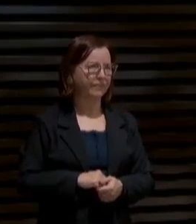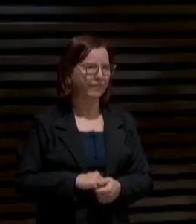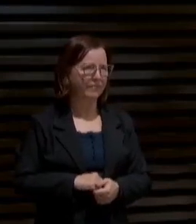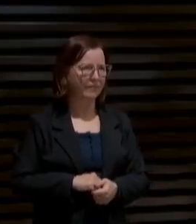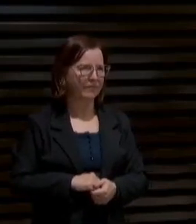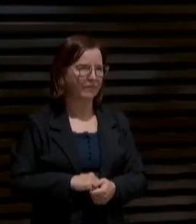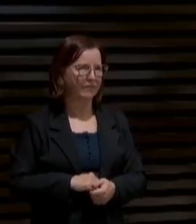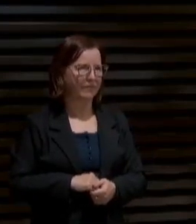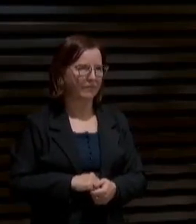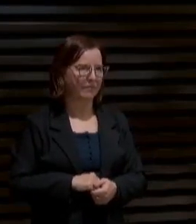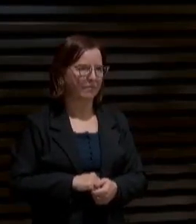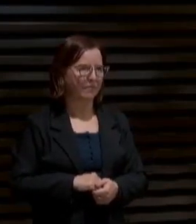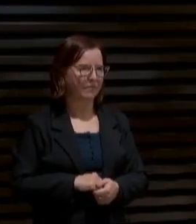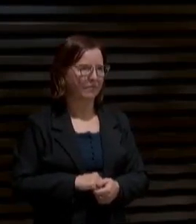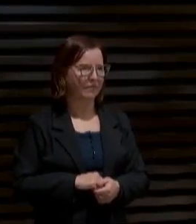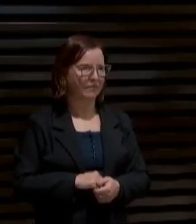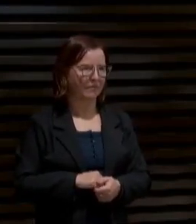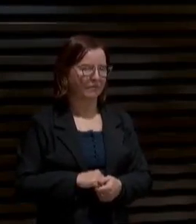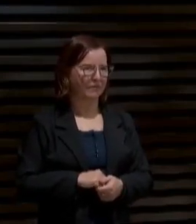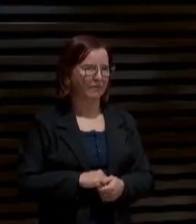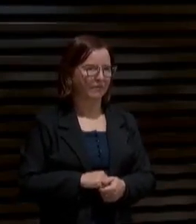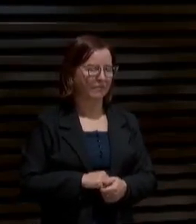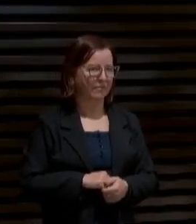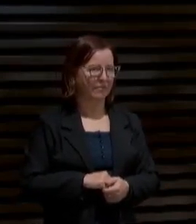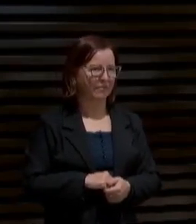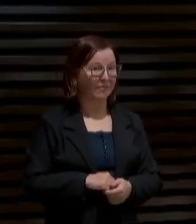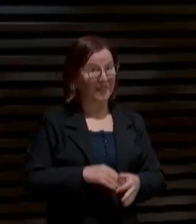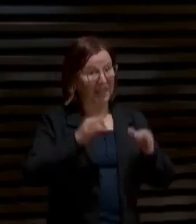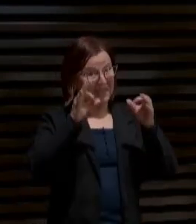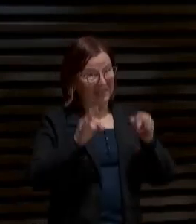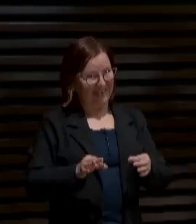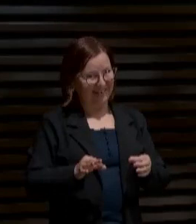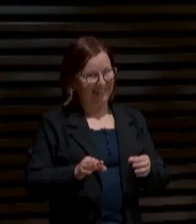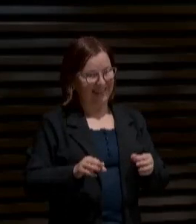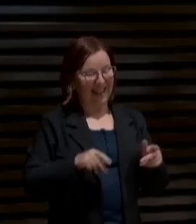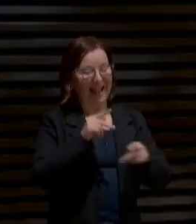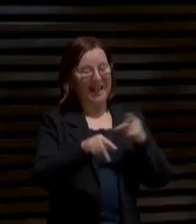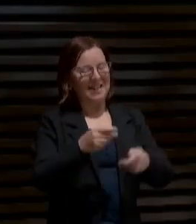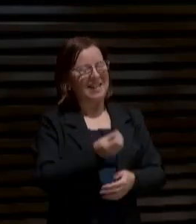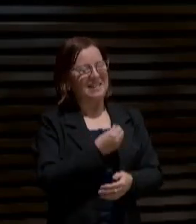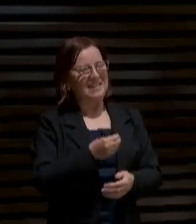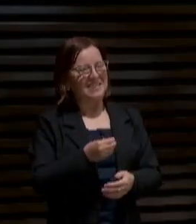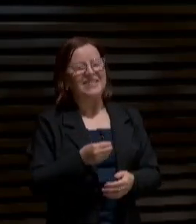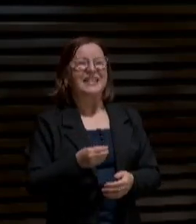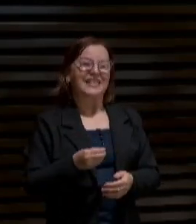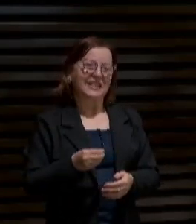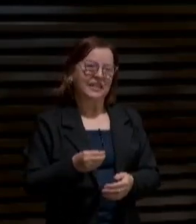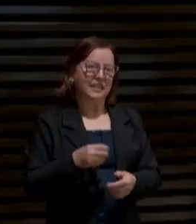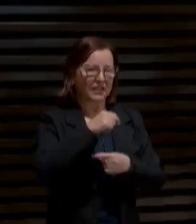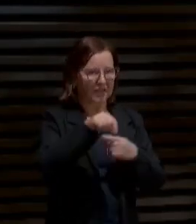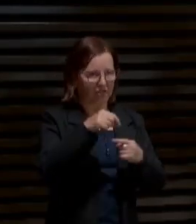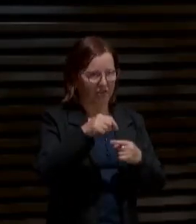se é certo que os que vivem em santidade serão atingidos